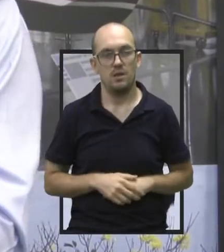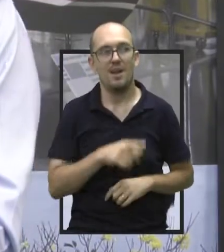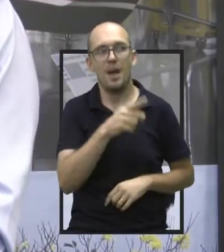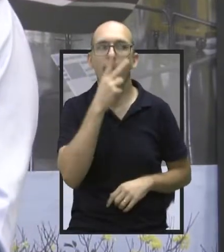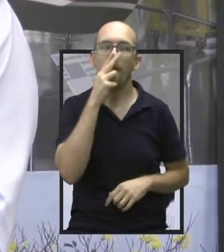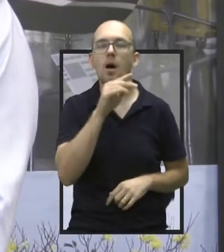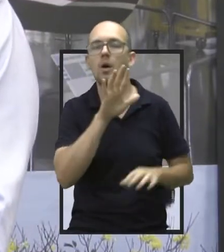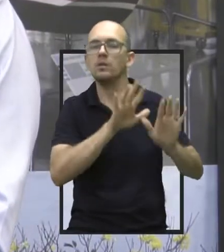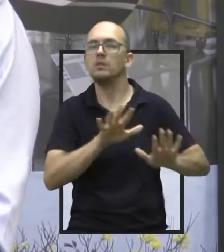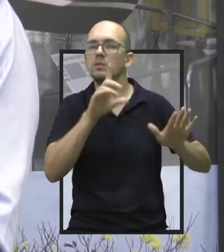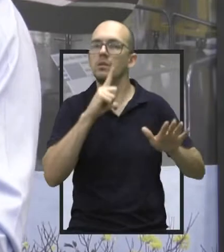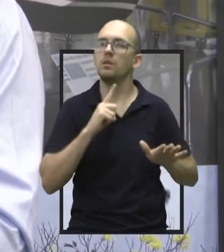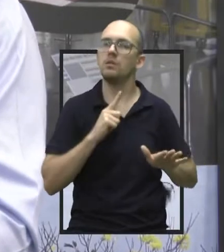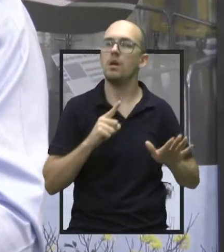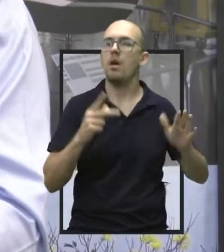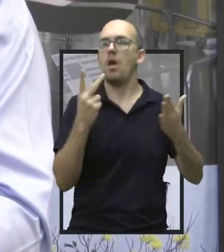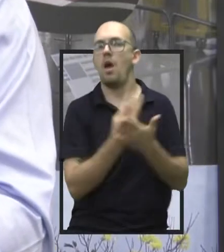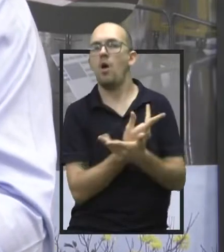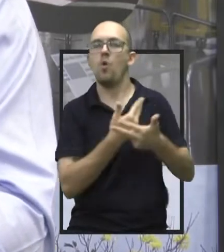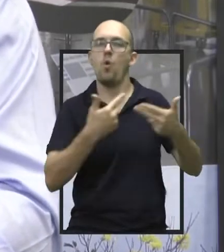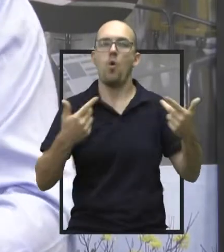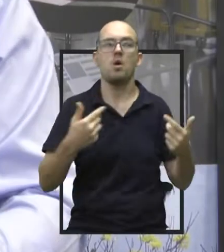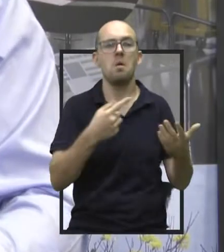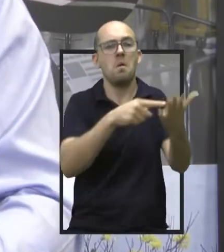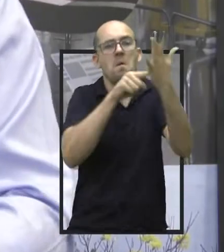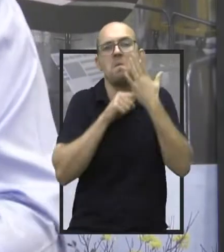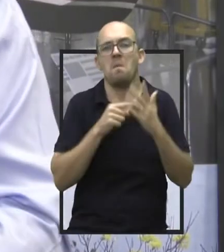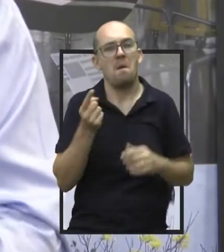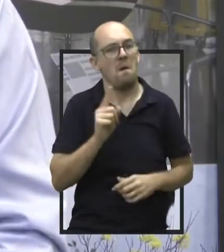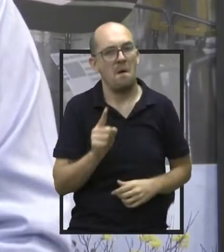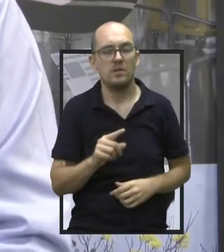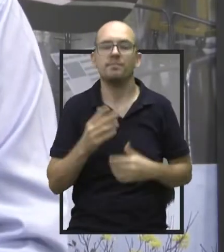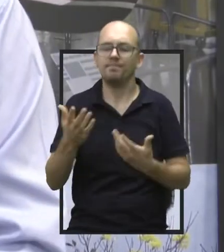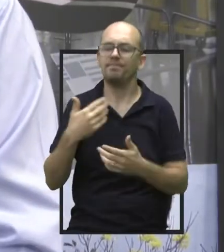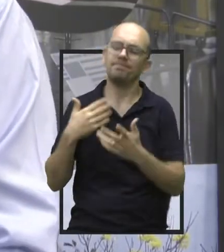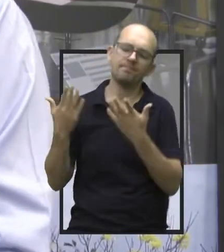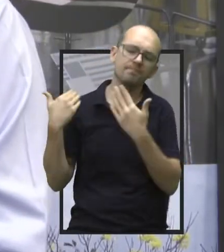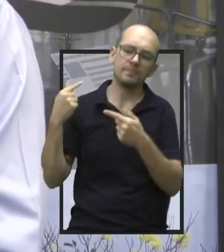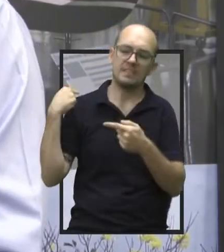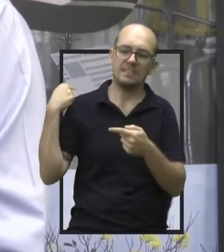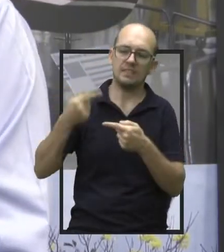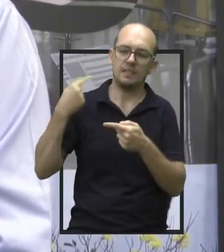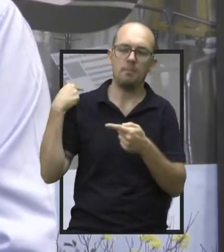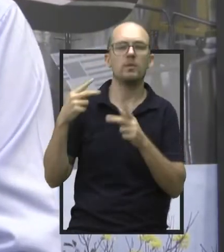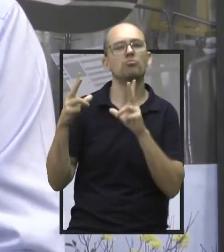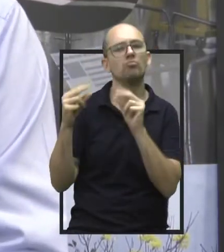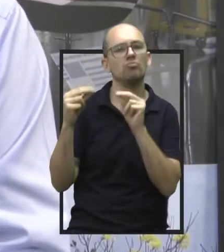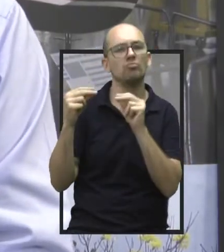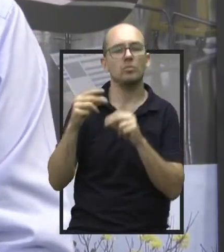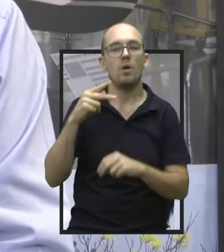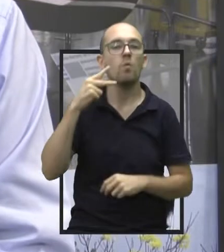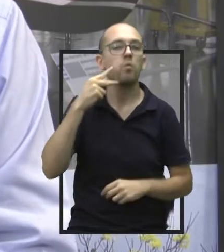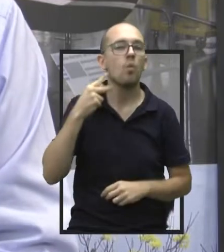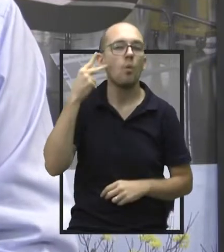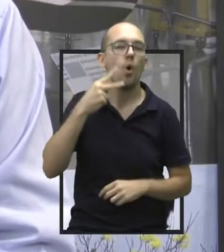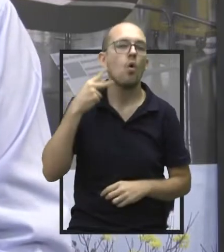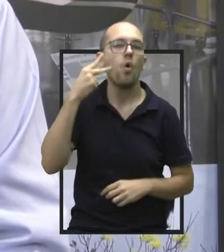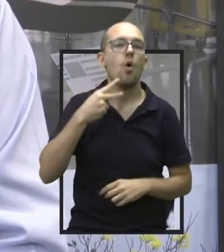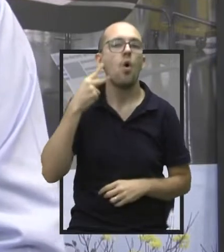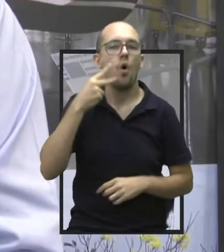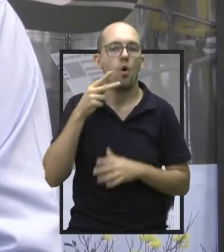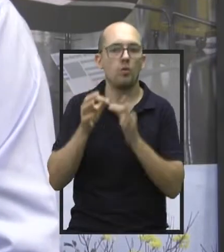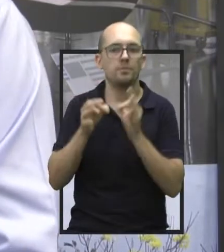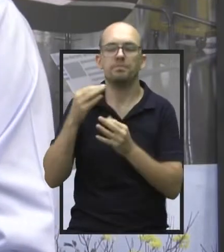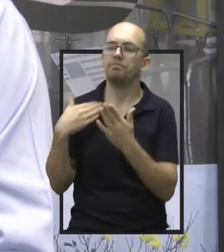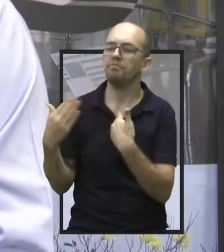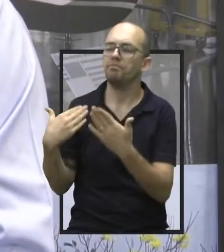acha que está errado. Aí, eu conversando com o promotor essa semana passada, o promotor me chamou lá de uma denúncia